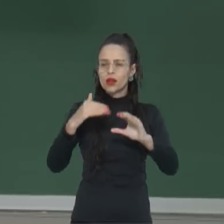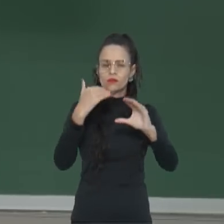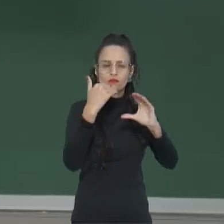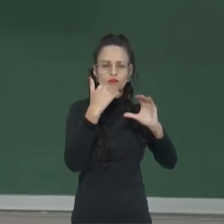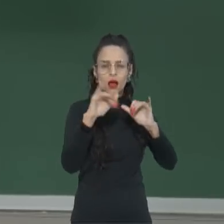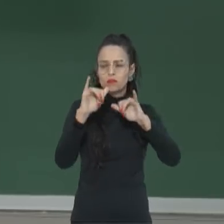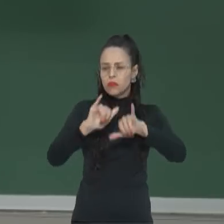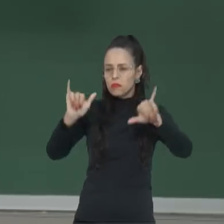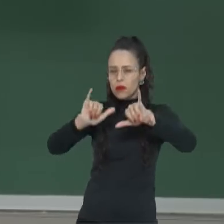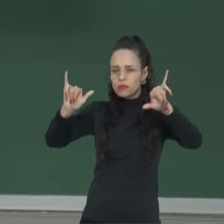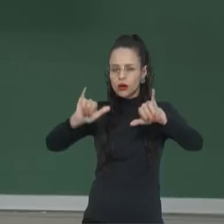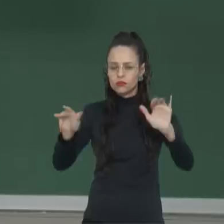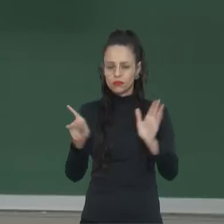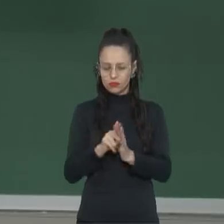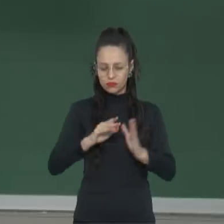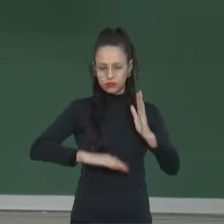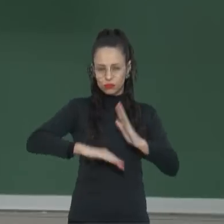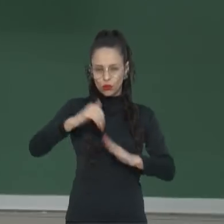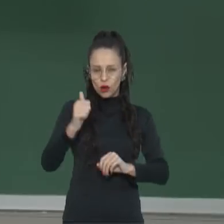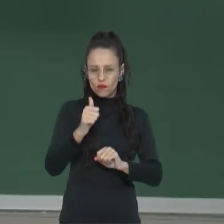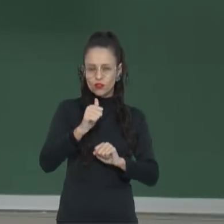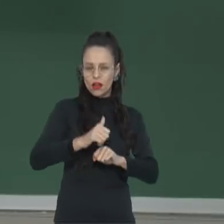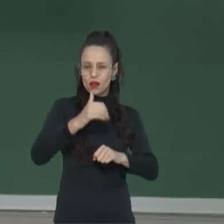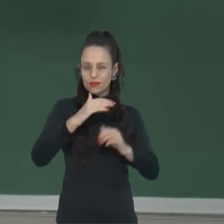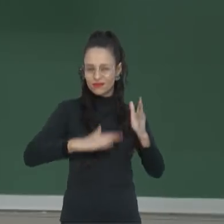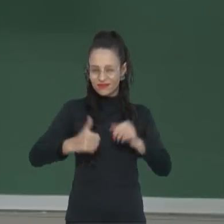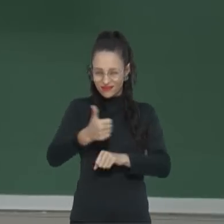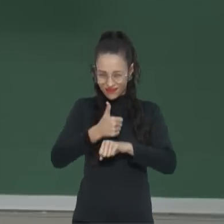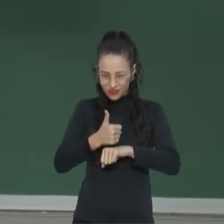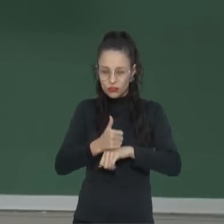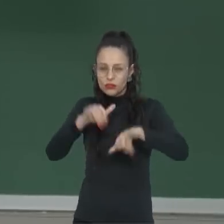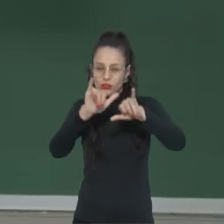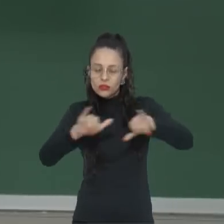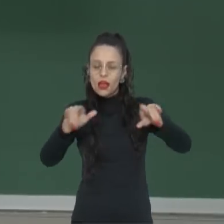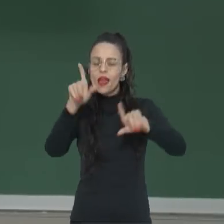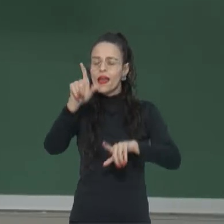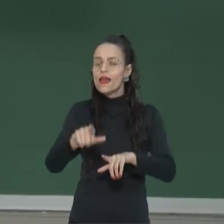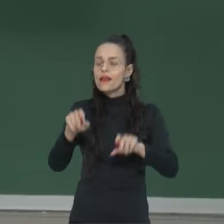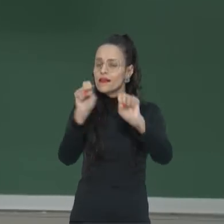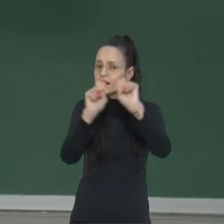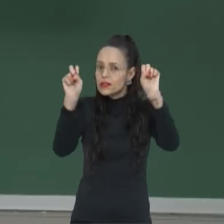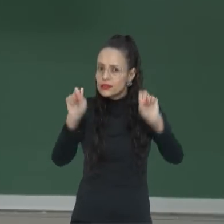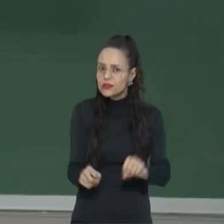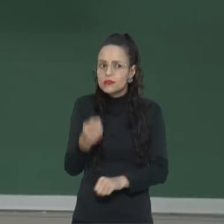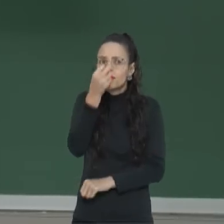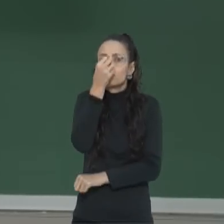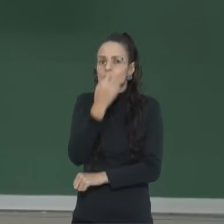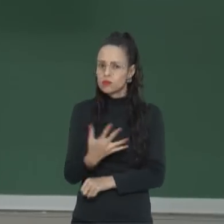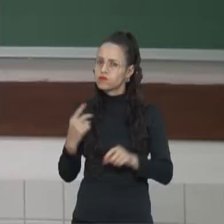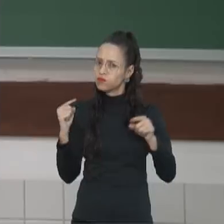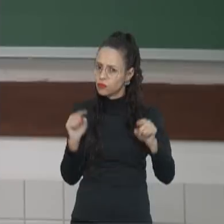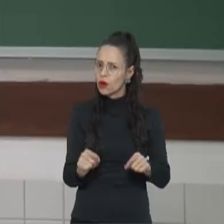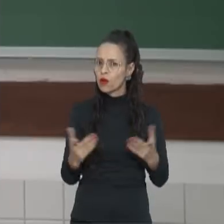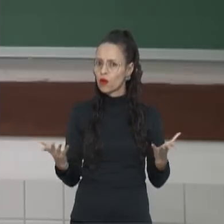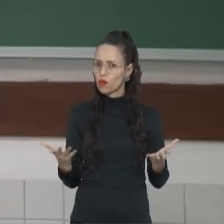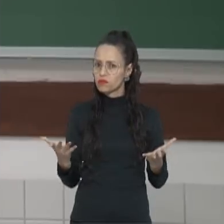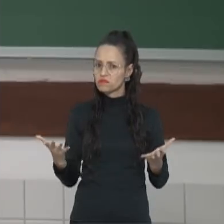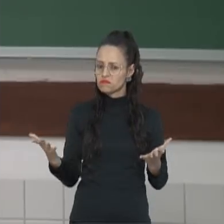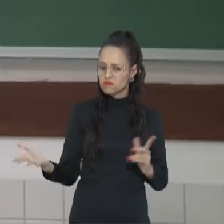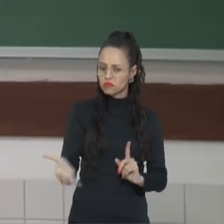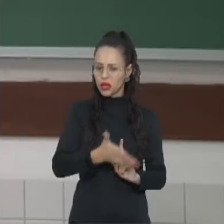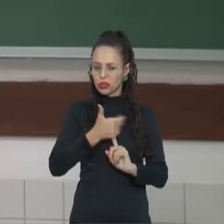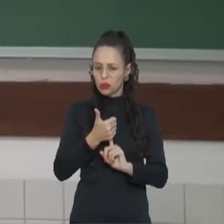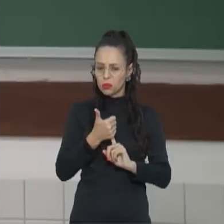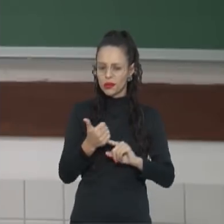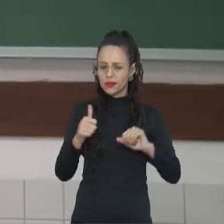né, dos mensageiros do imperador, que era um sistema de transporte muito bom. Até para você dominar um império